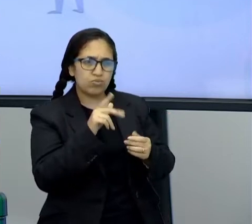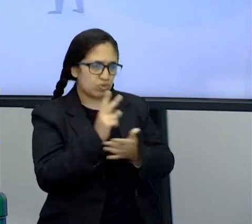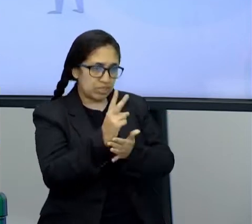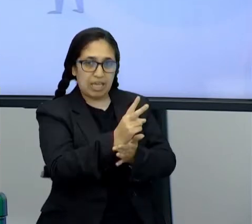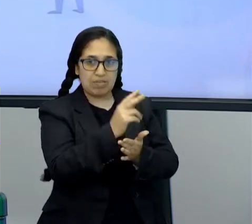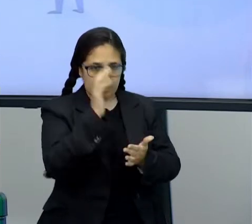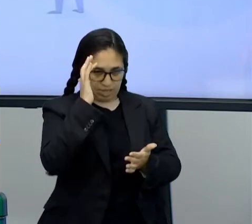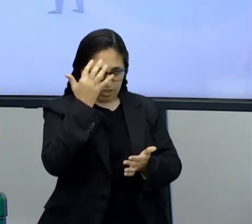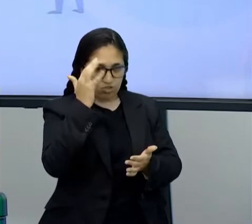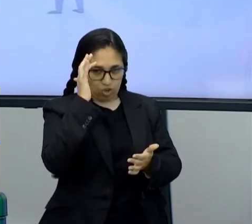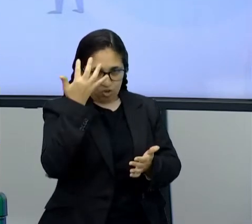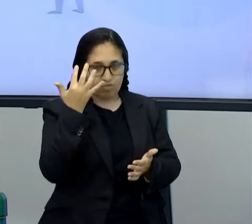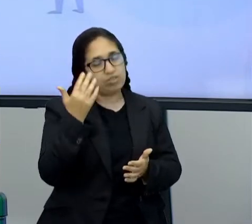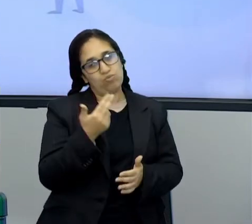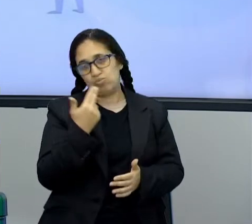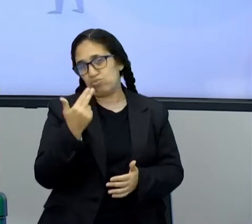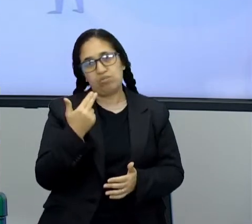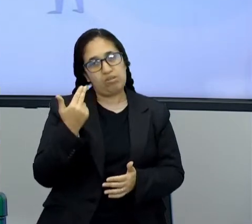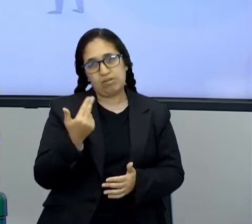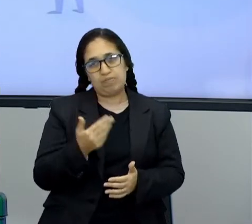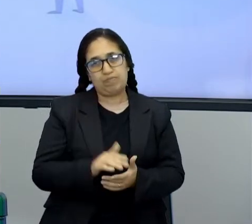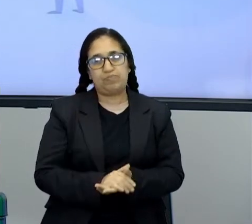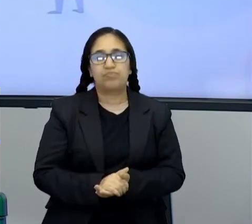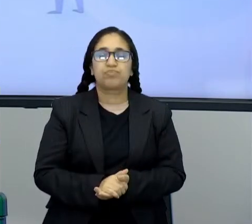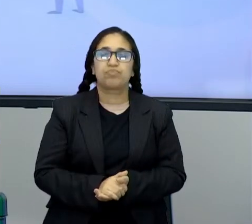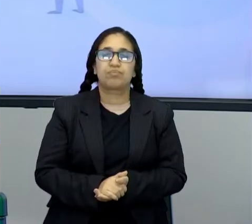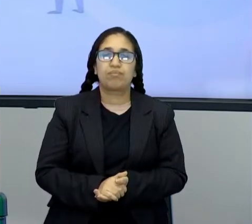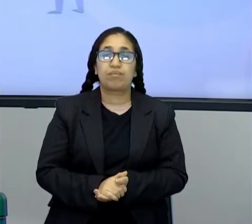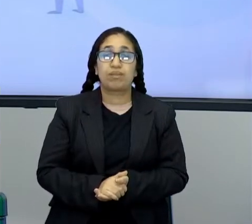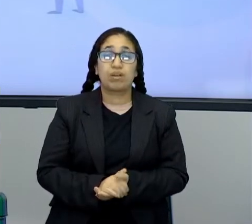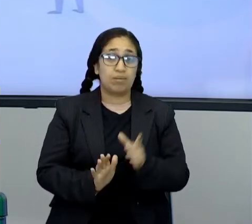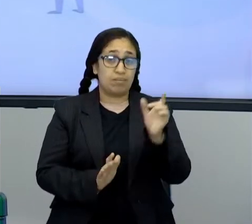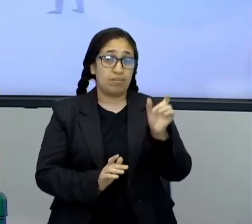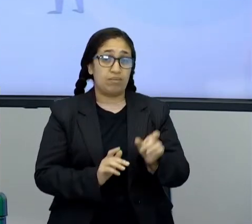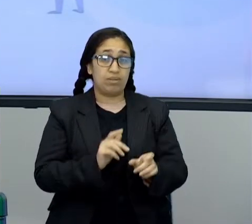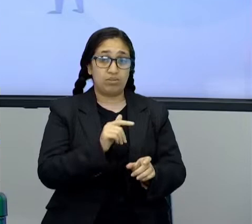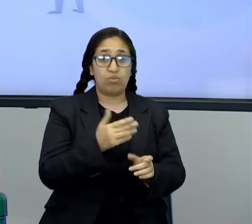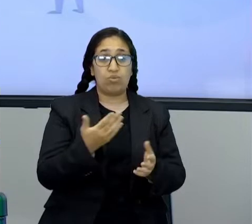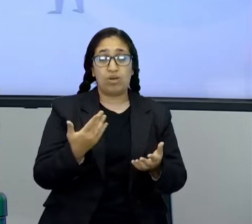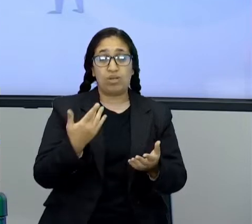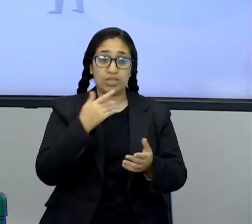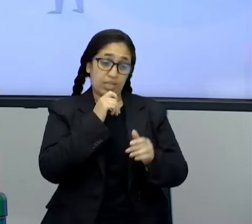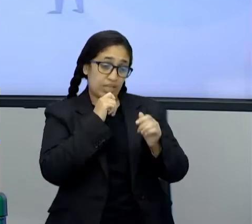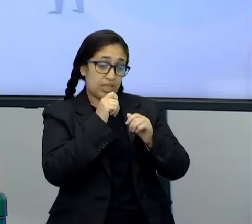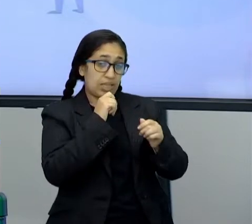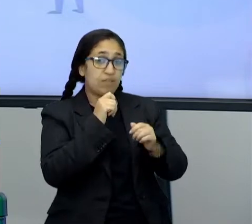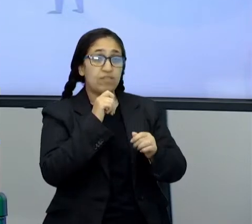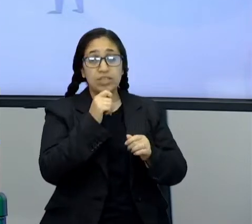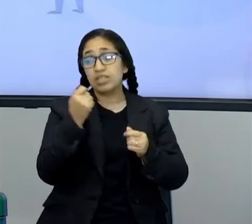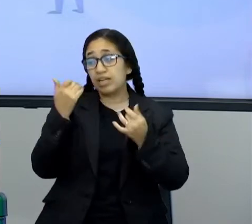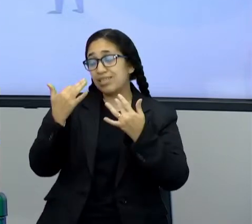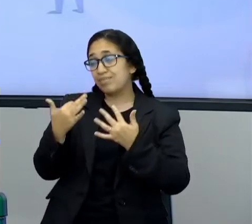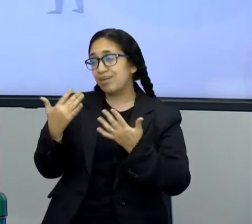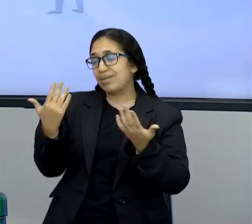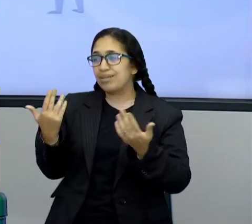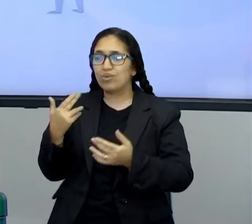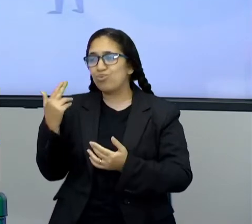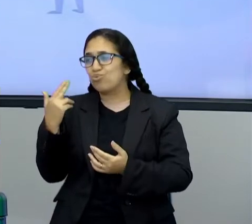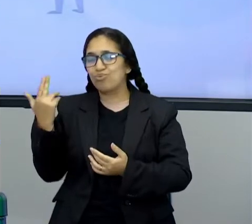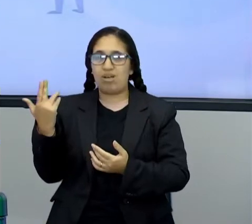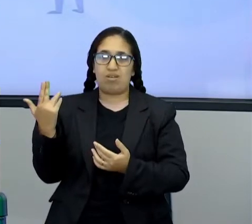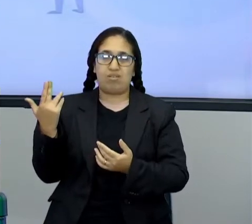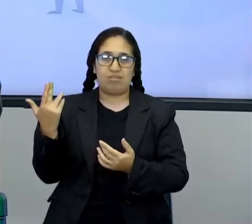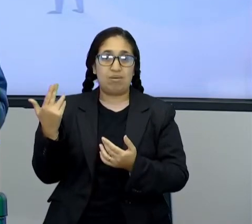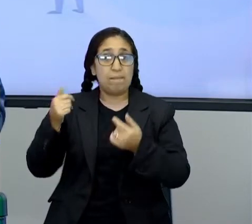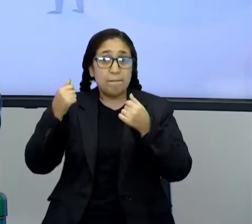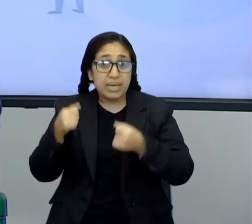momento. Certo. Né? A pessoa que está participando da entrevista, ela comenta isso, que não dá. A gente precisa